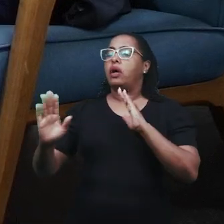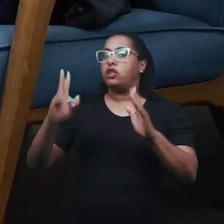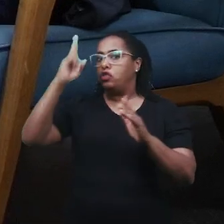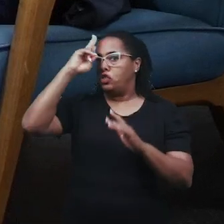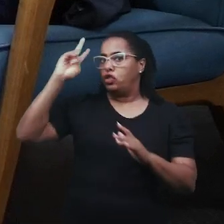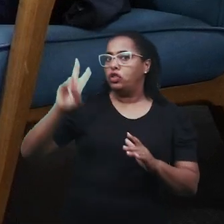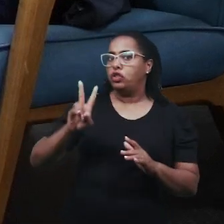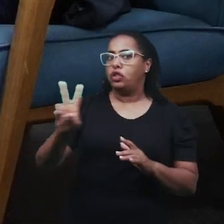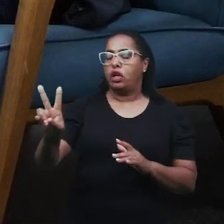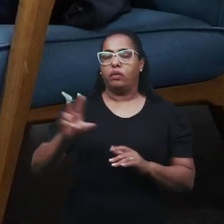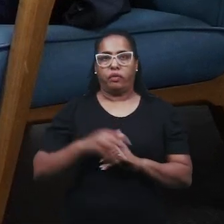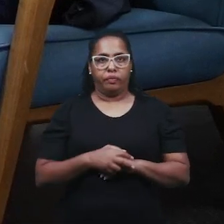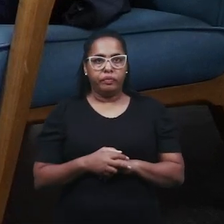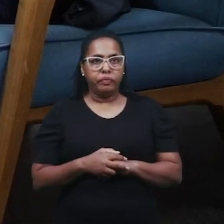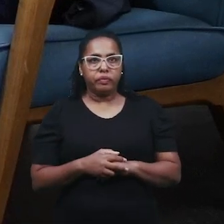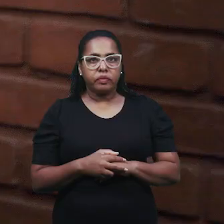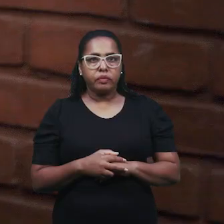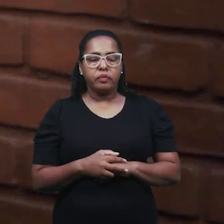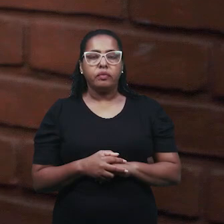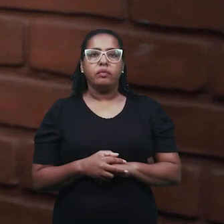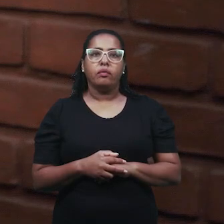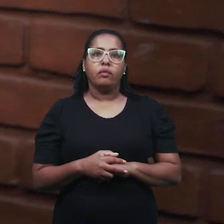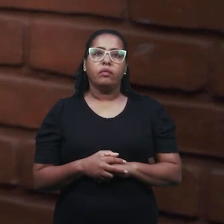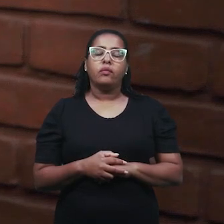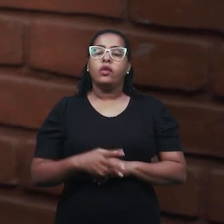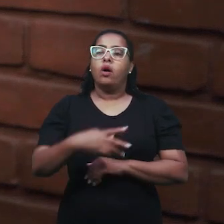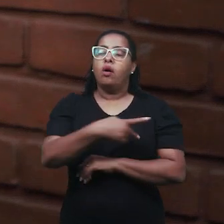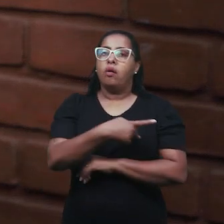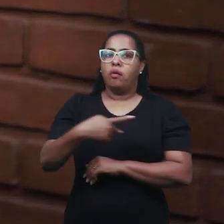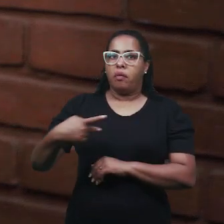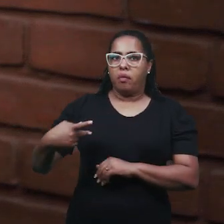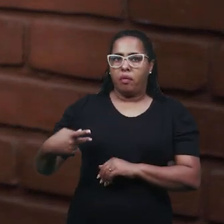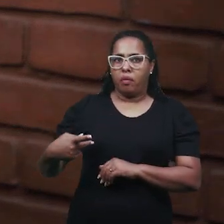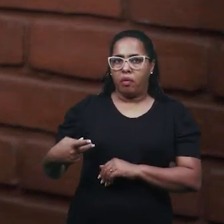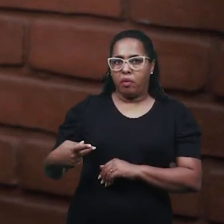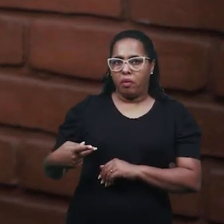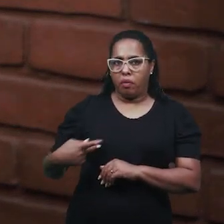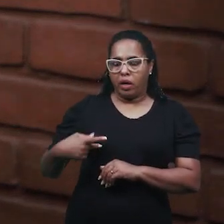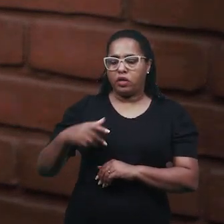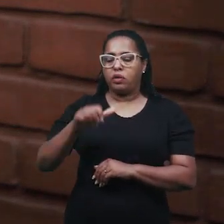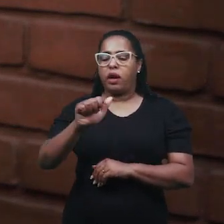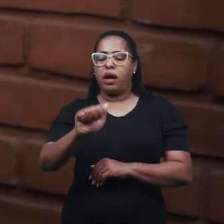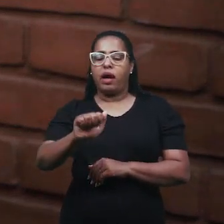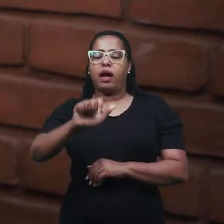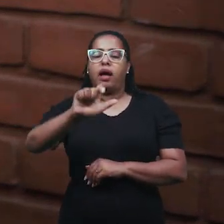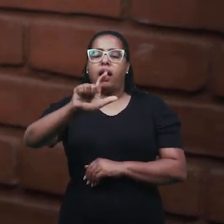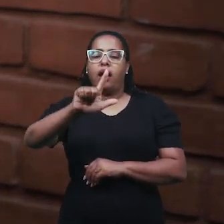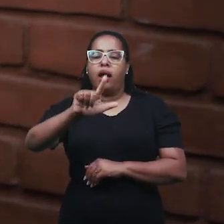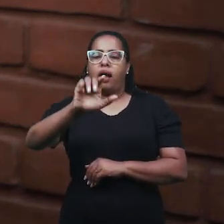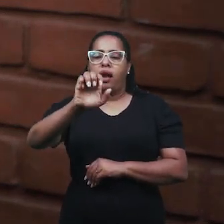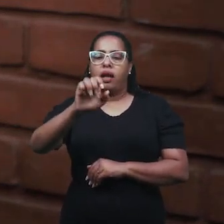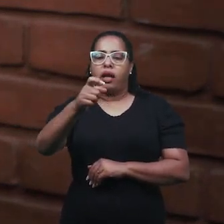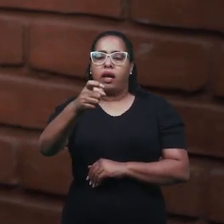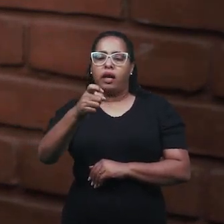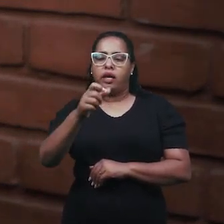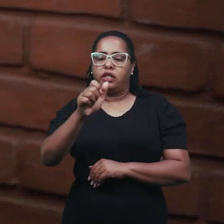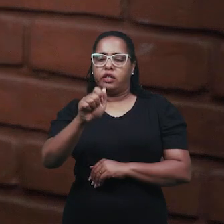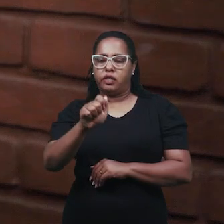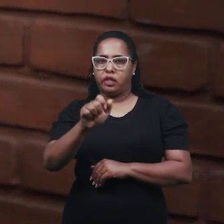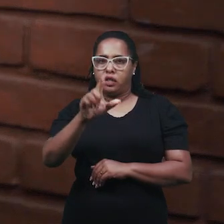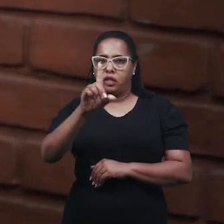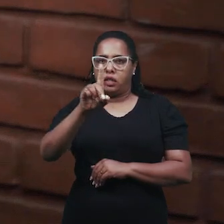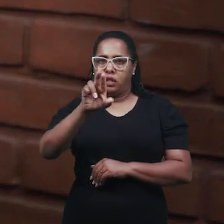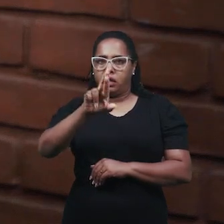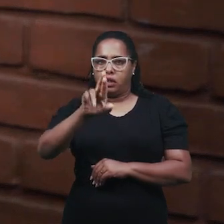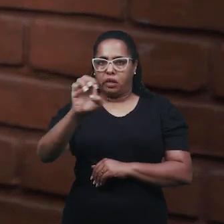Deus nos fez encontrar naquela cidade. Esse pastor que é o pastor Alexandre Gueiros, que é o vice-presidente da Igreja Maranata. Ele